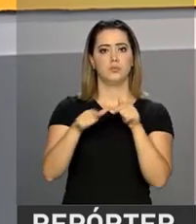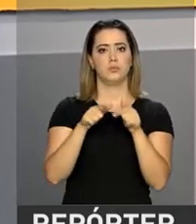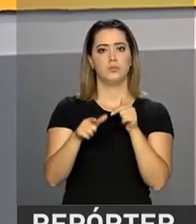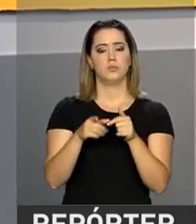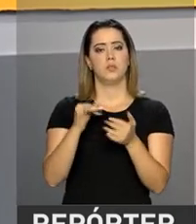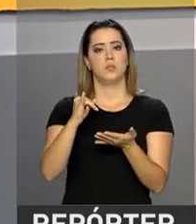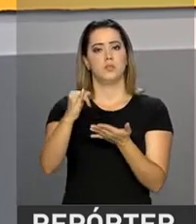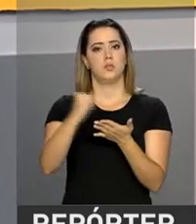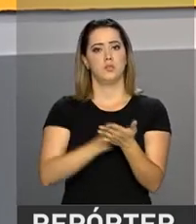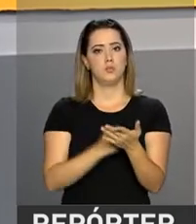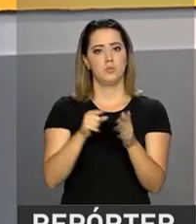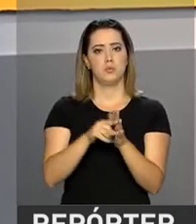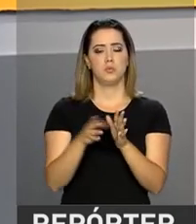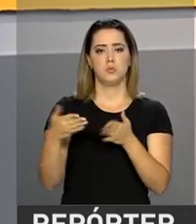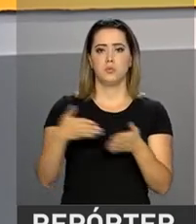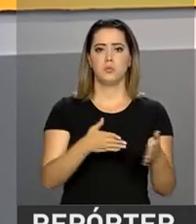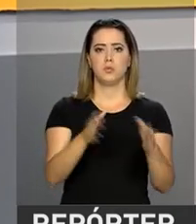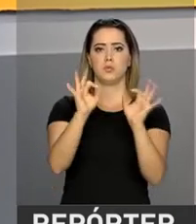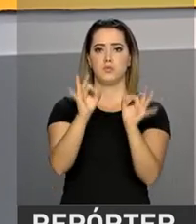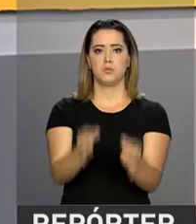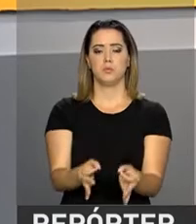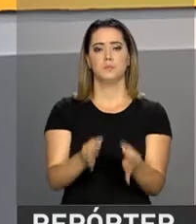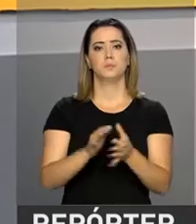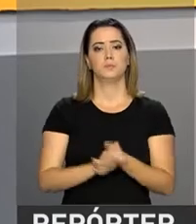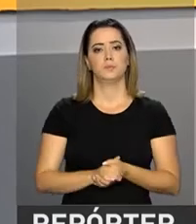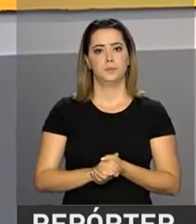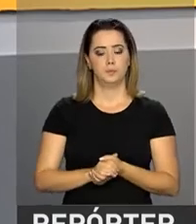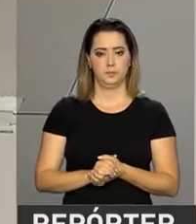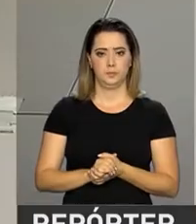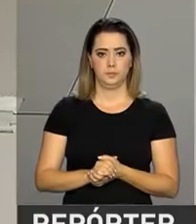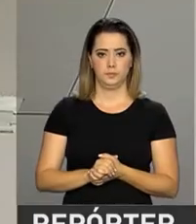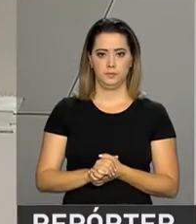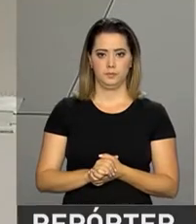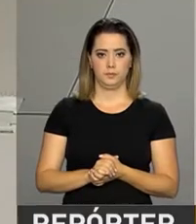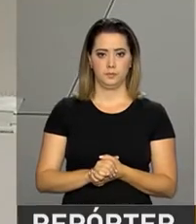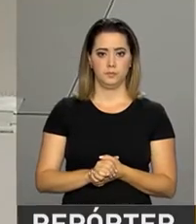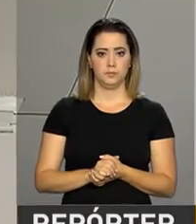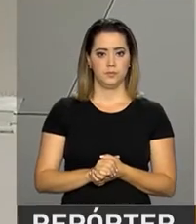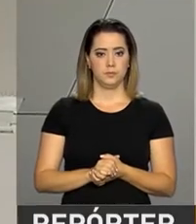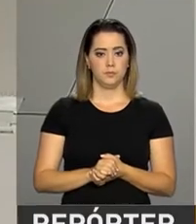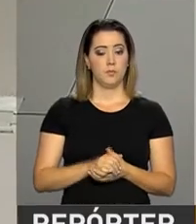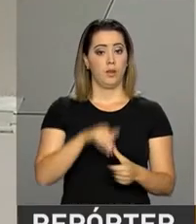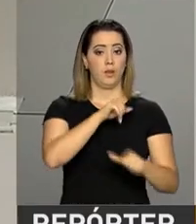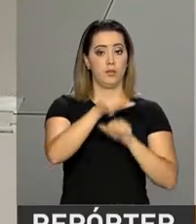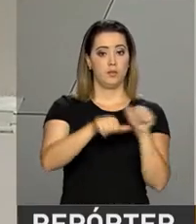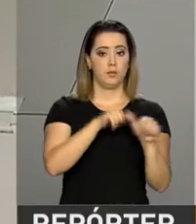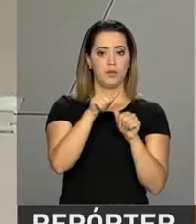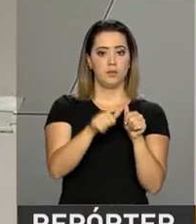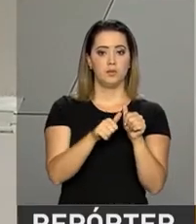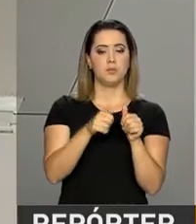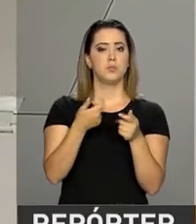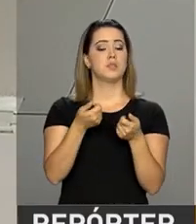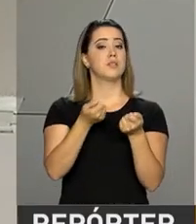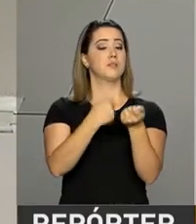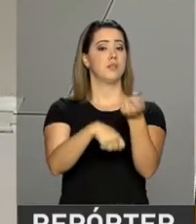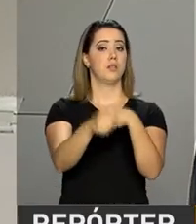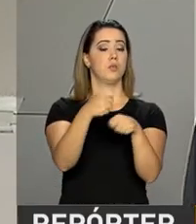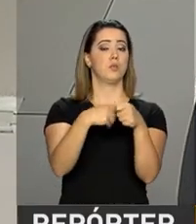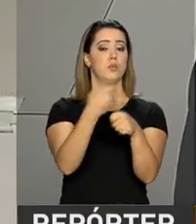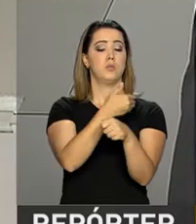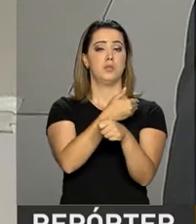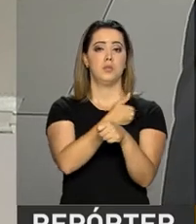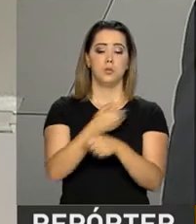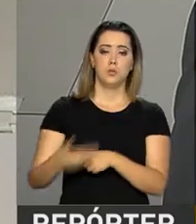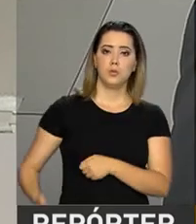ea tributária para colocar o brasil no rumo certo a mudança da doutrina econômica do governo e os